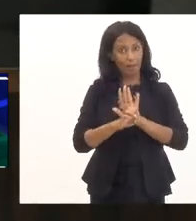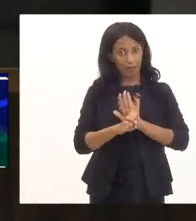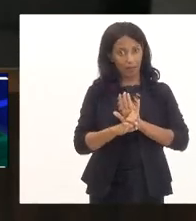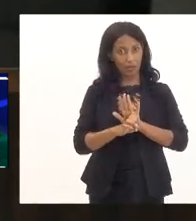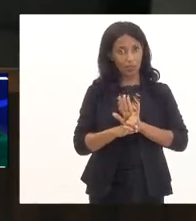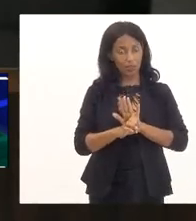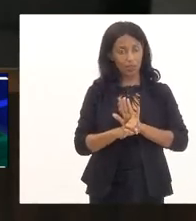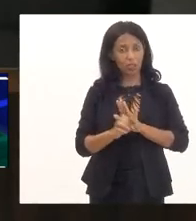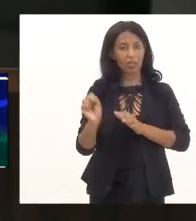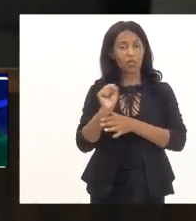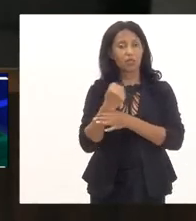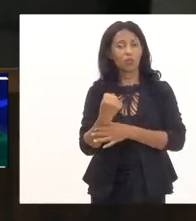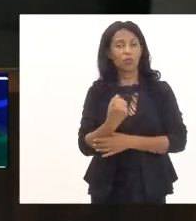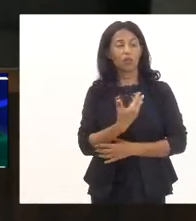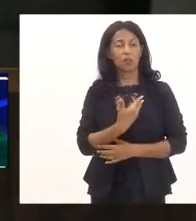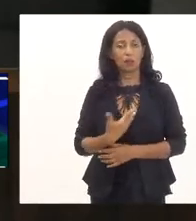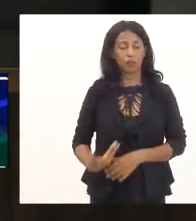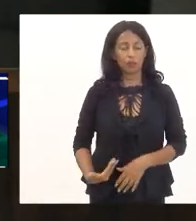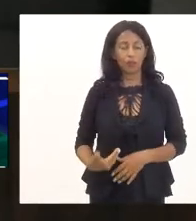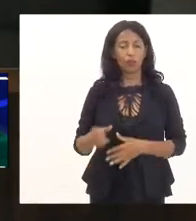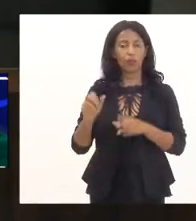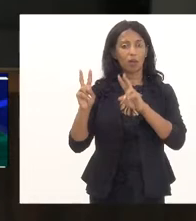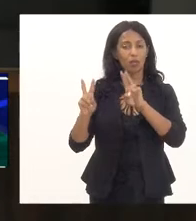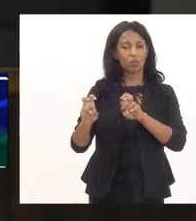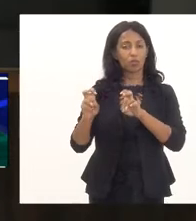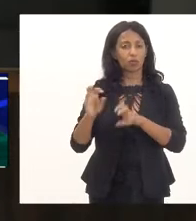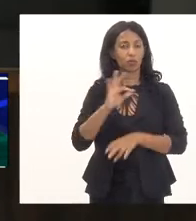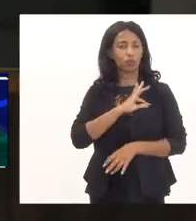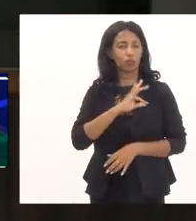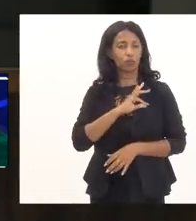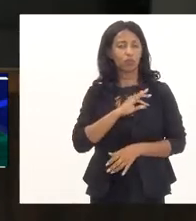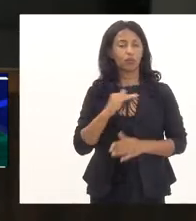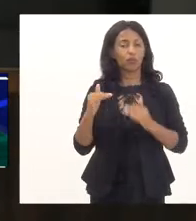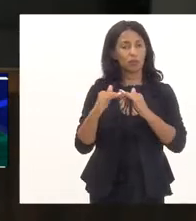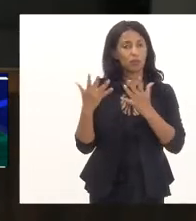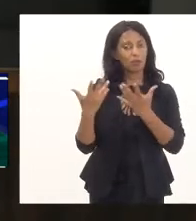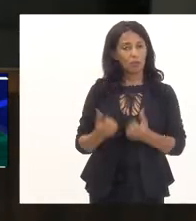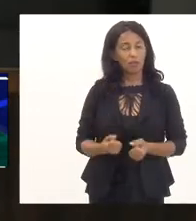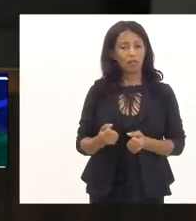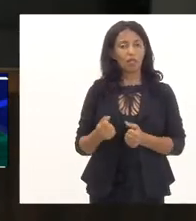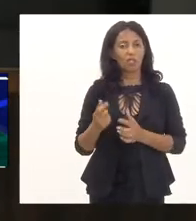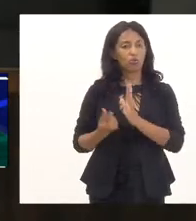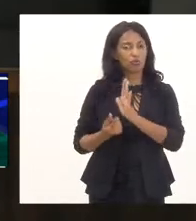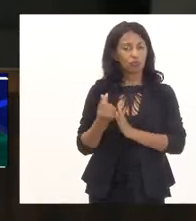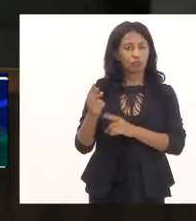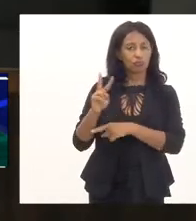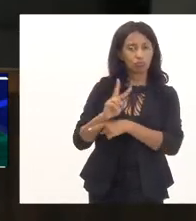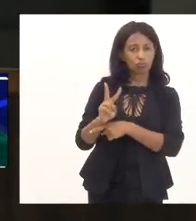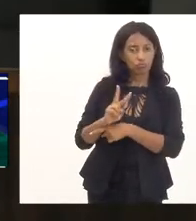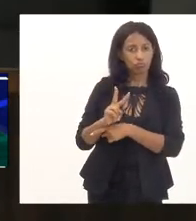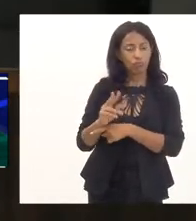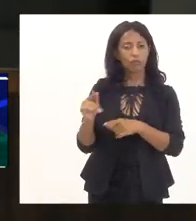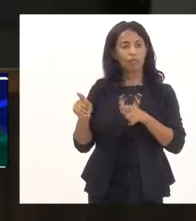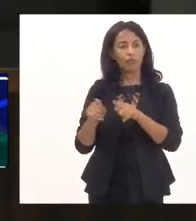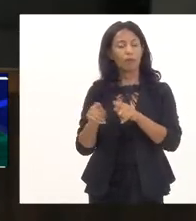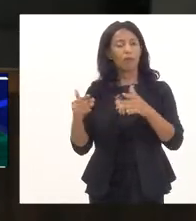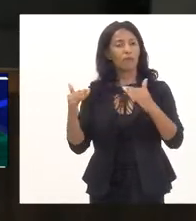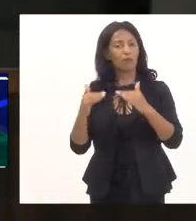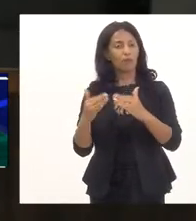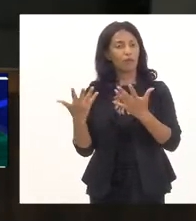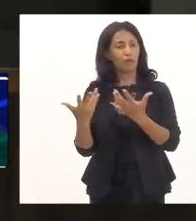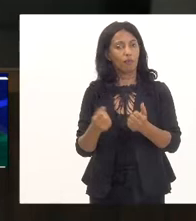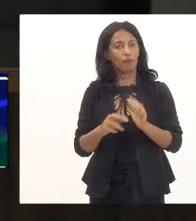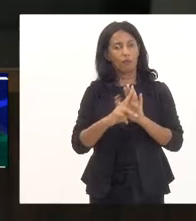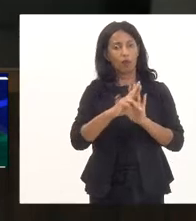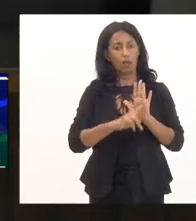De Segurança Pública, Assunto de Polícia, favorável. Defesa do Meio Ambiente, favorável. De Orçamento, Finanças, Fiscalização Financeira e Controle,